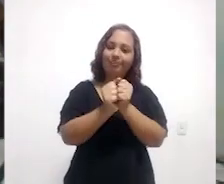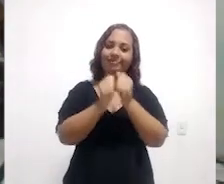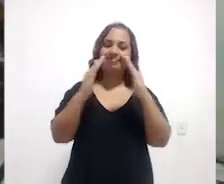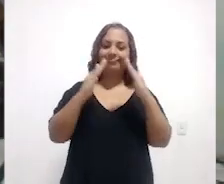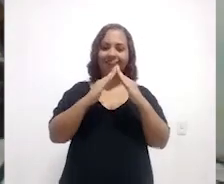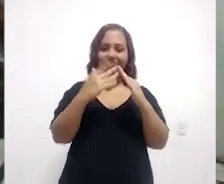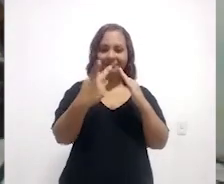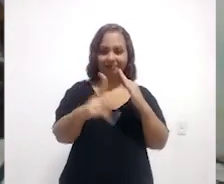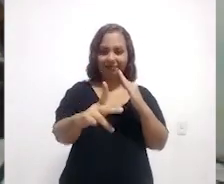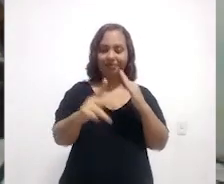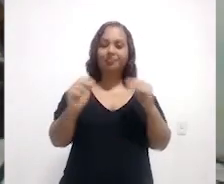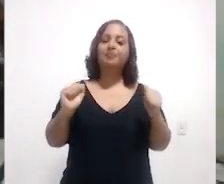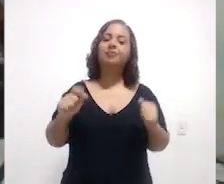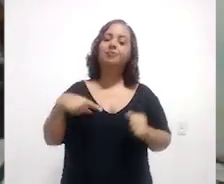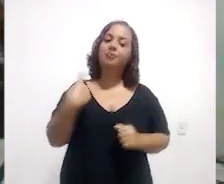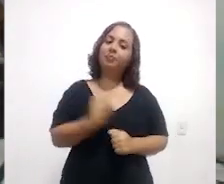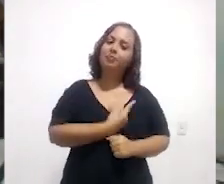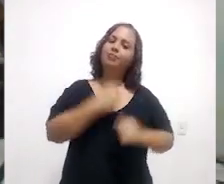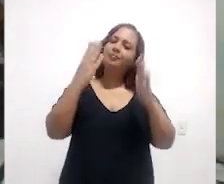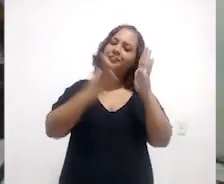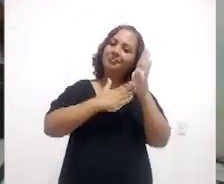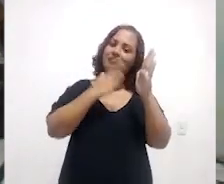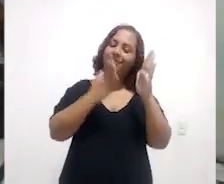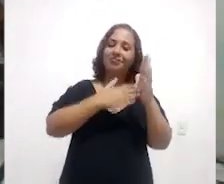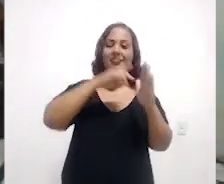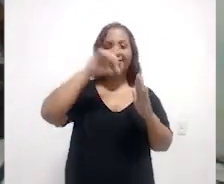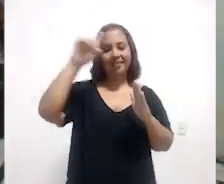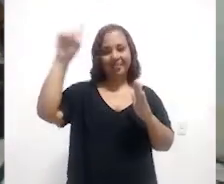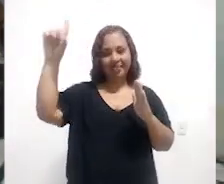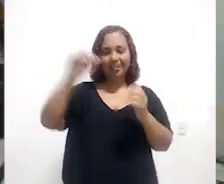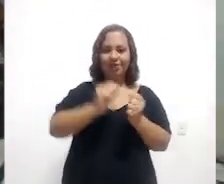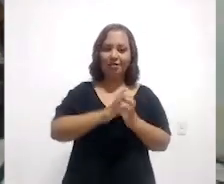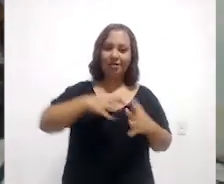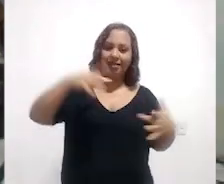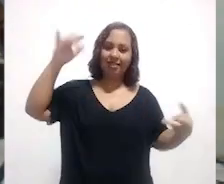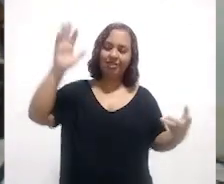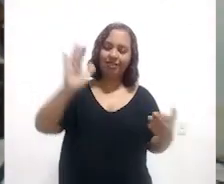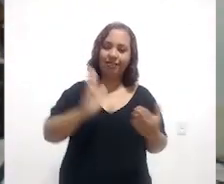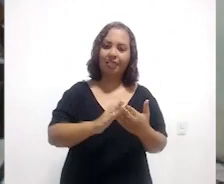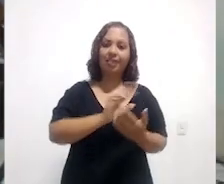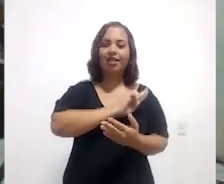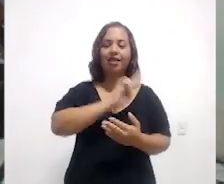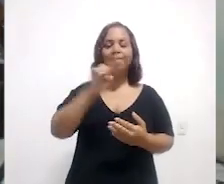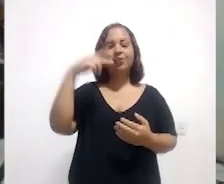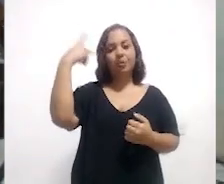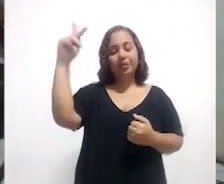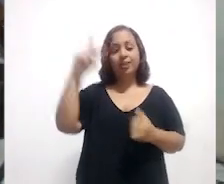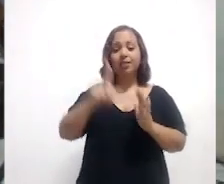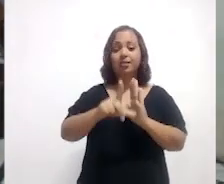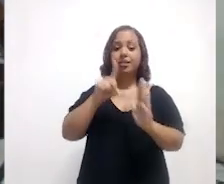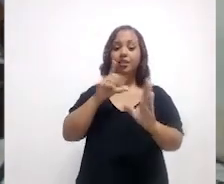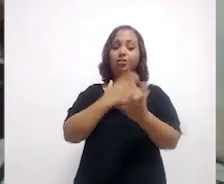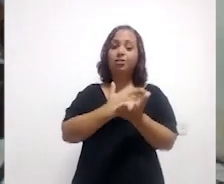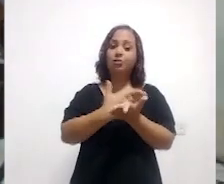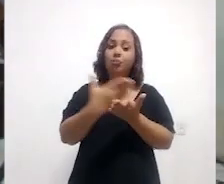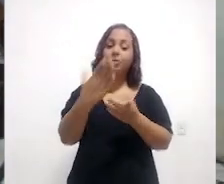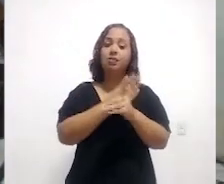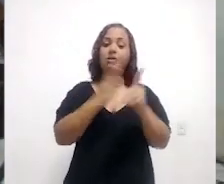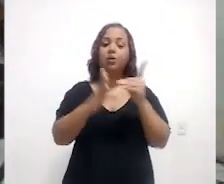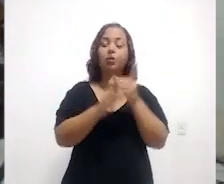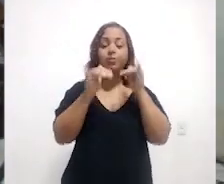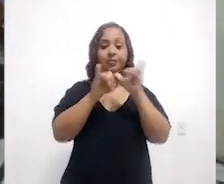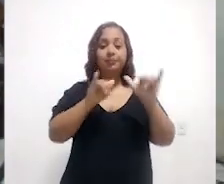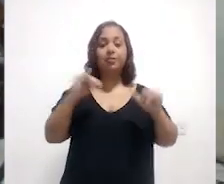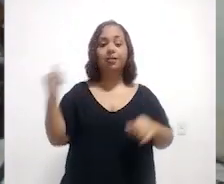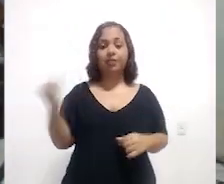glorificar o nome dEle. E antes de nós começarmos o culto, eu vou dar um aviso importante para vocês. Quero pedir